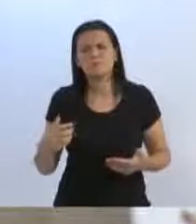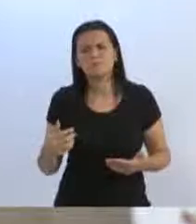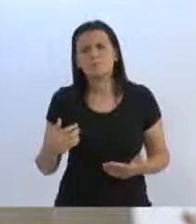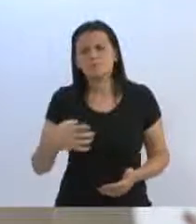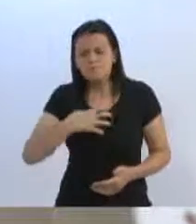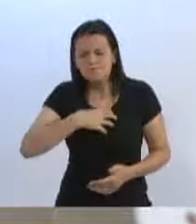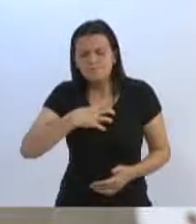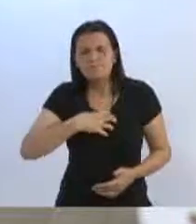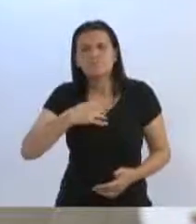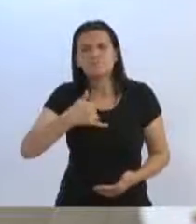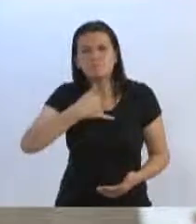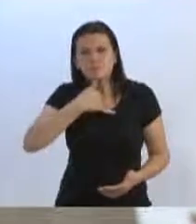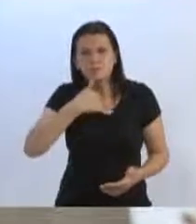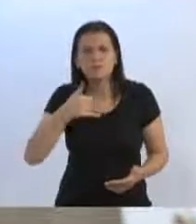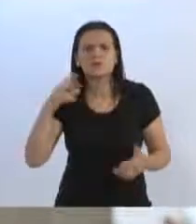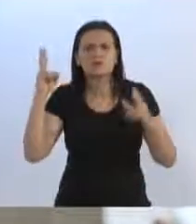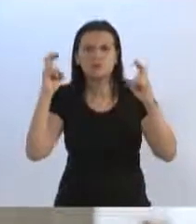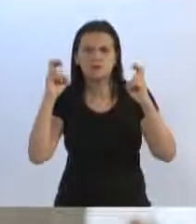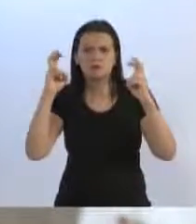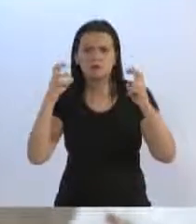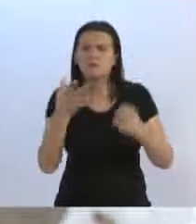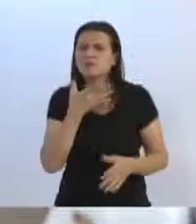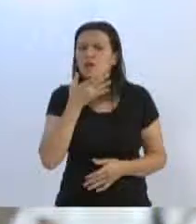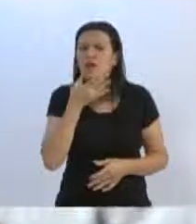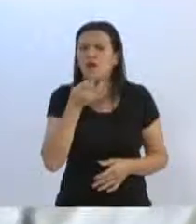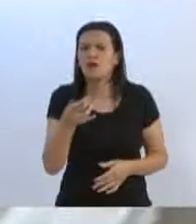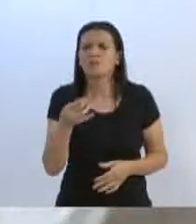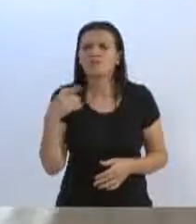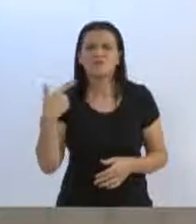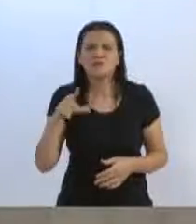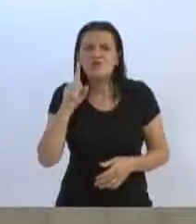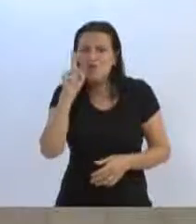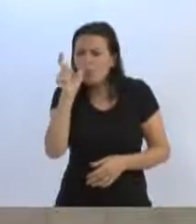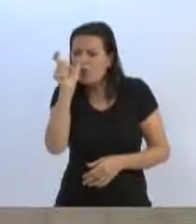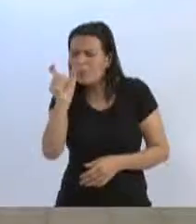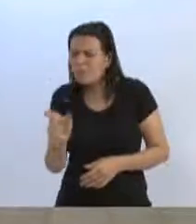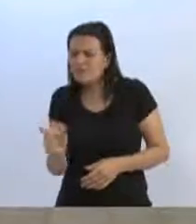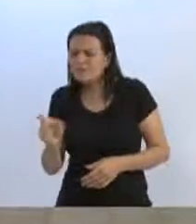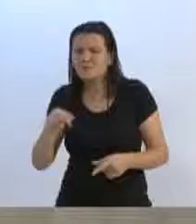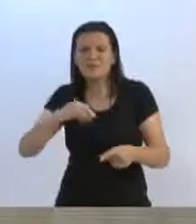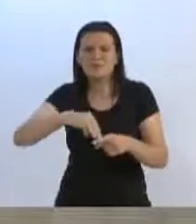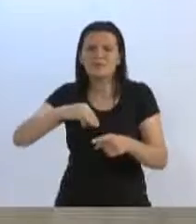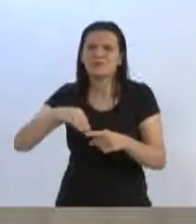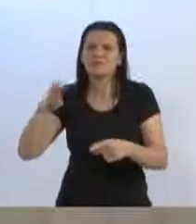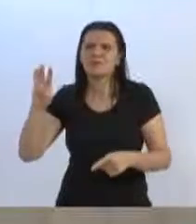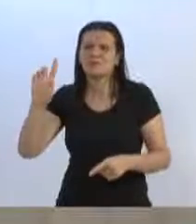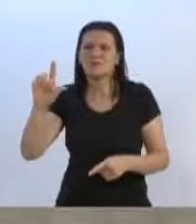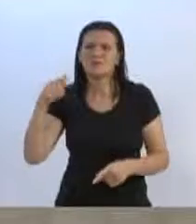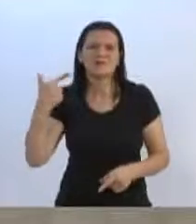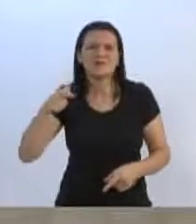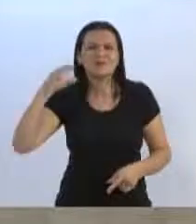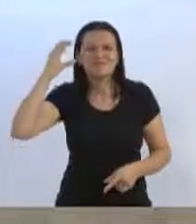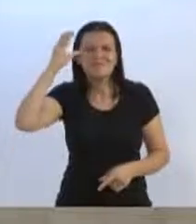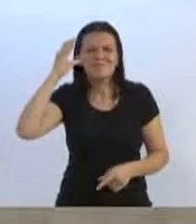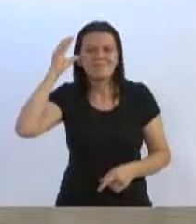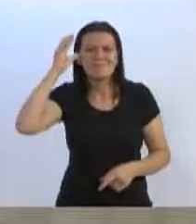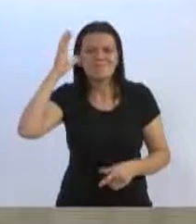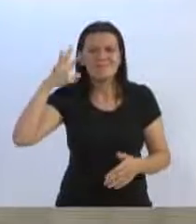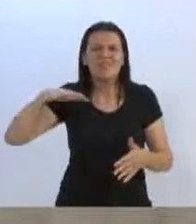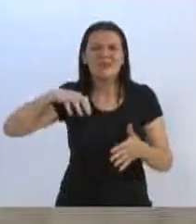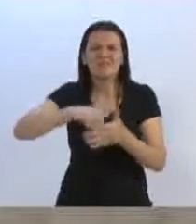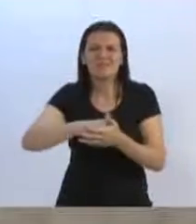questão desse assunto. Acho que não teve uma pessoa no nosso município que não teve a ciência desse